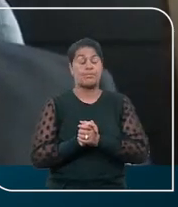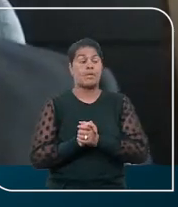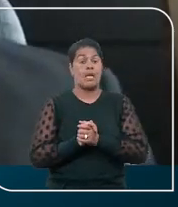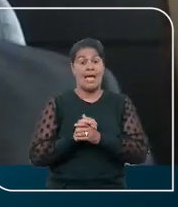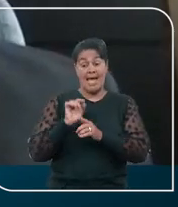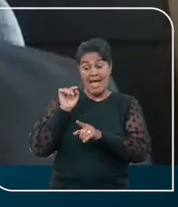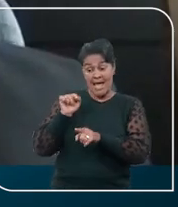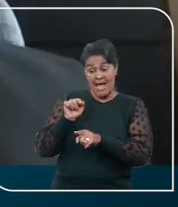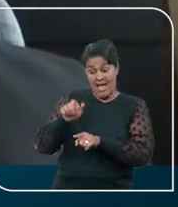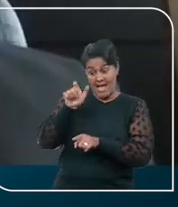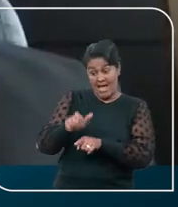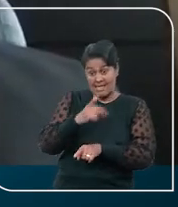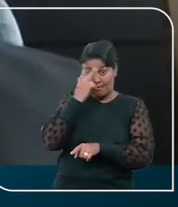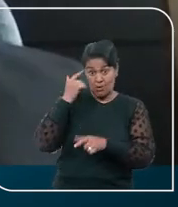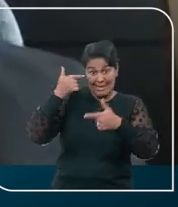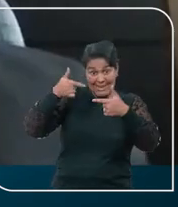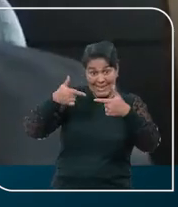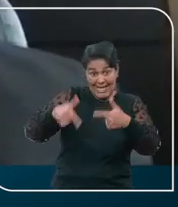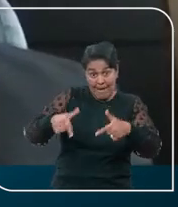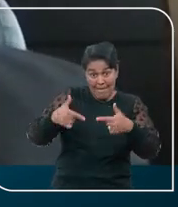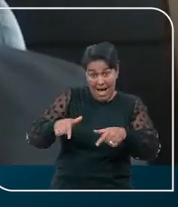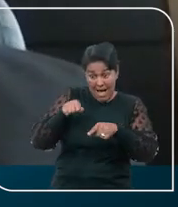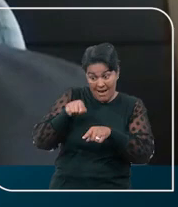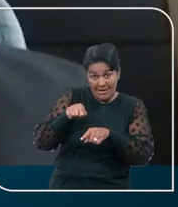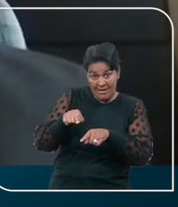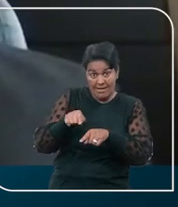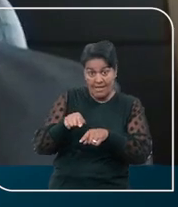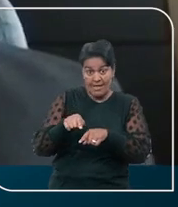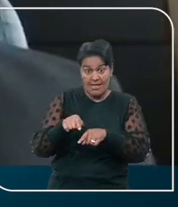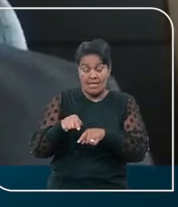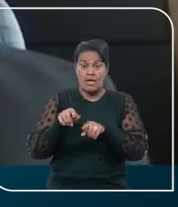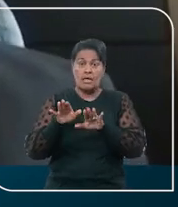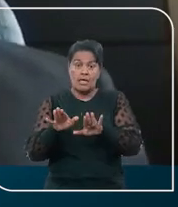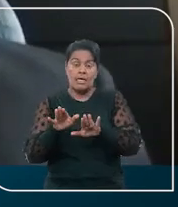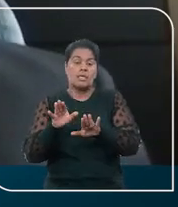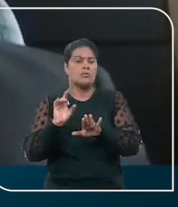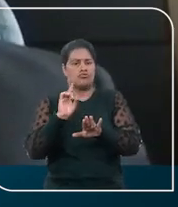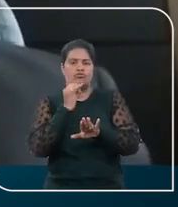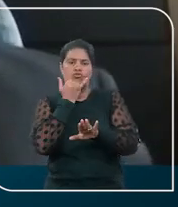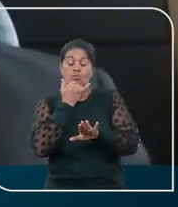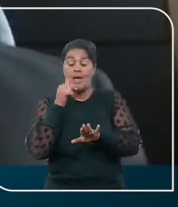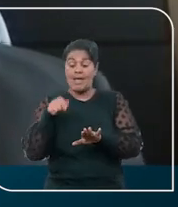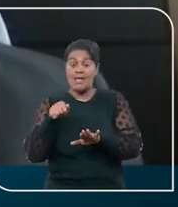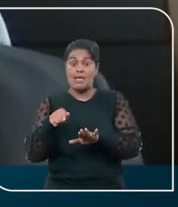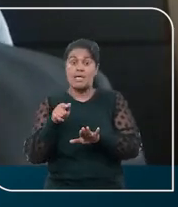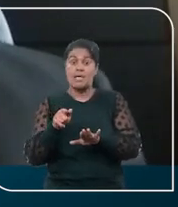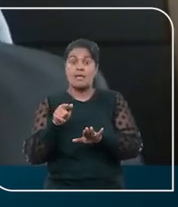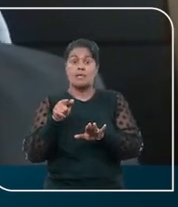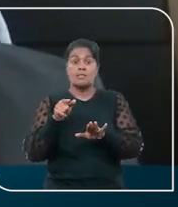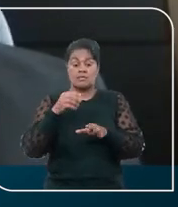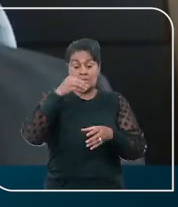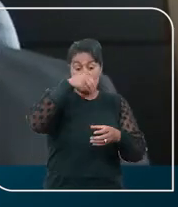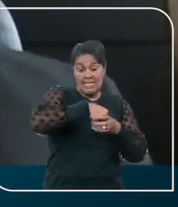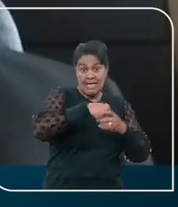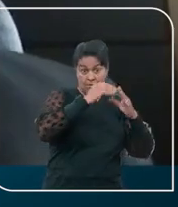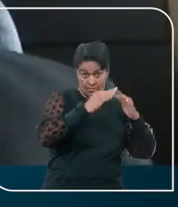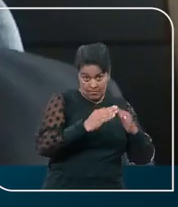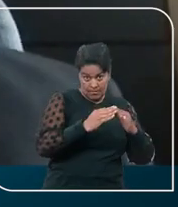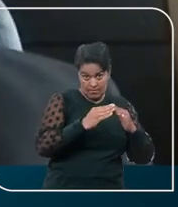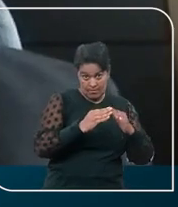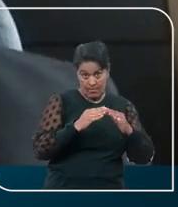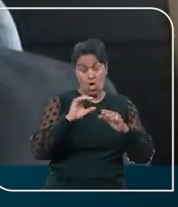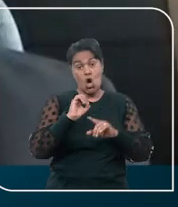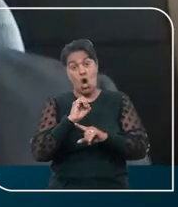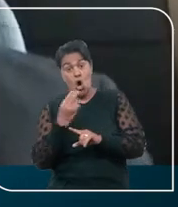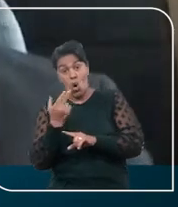aquele que não é o profissional nem que vive dessa atividade. Da mesma forma que nós temos o síndico externo, o síndico